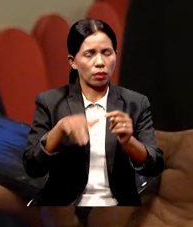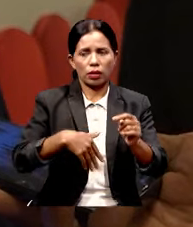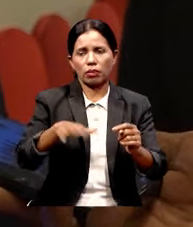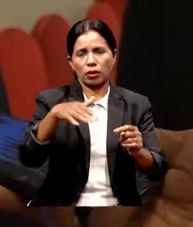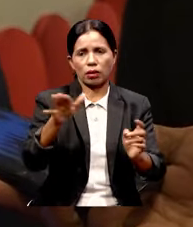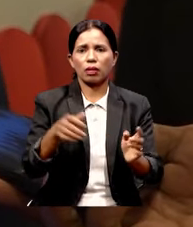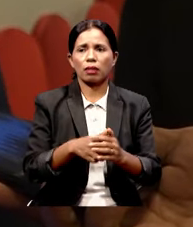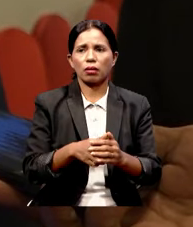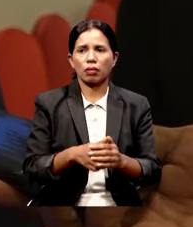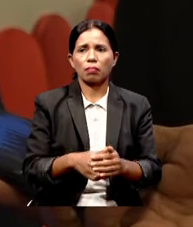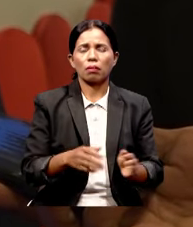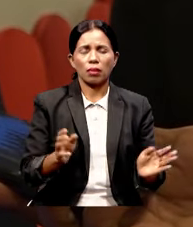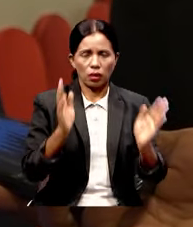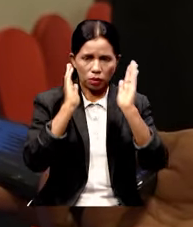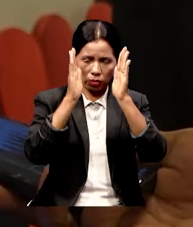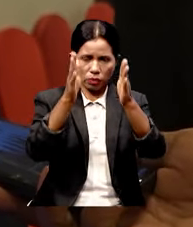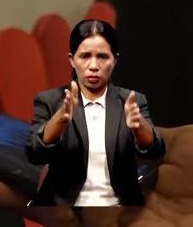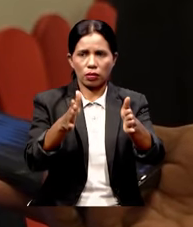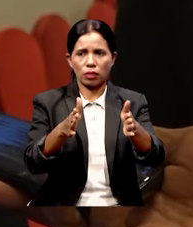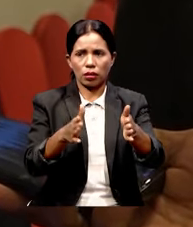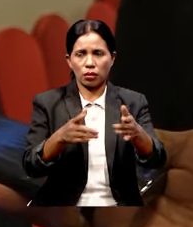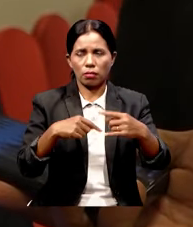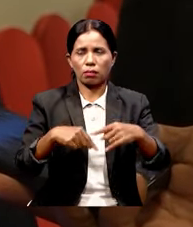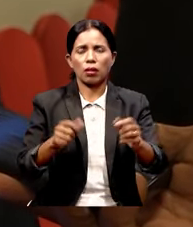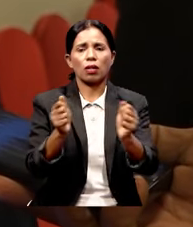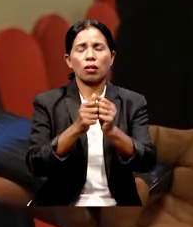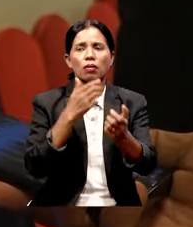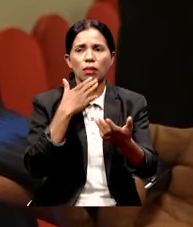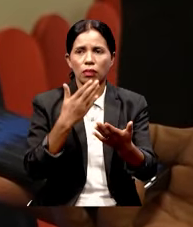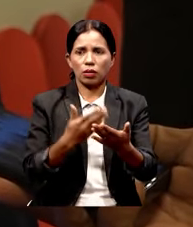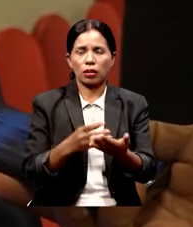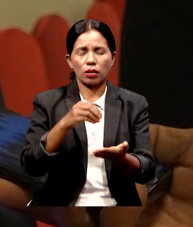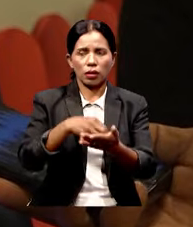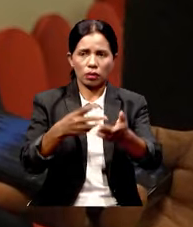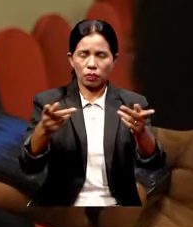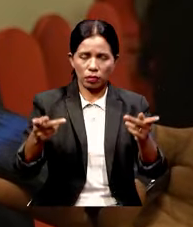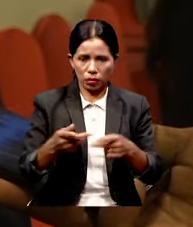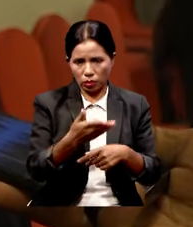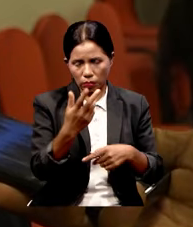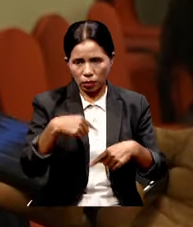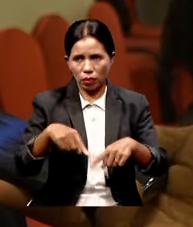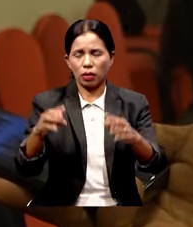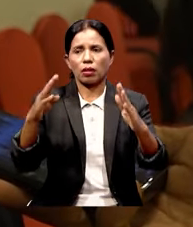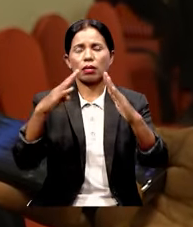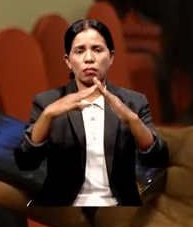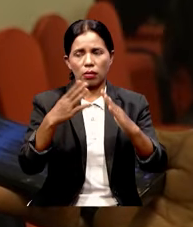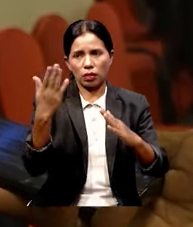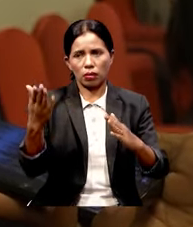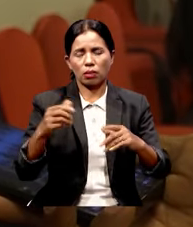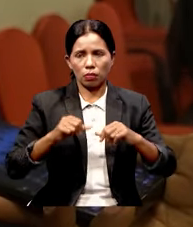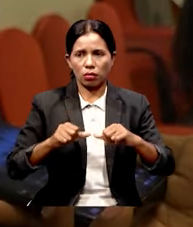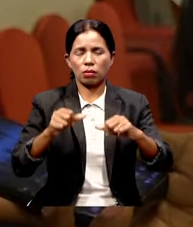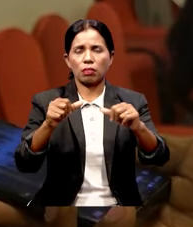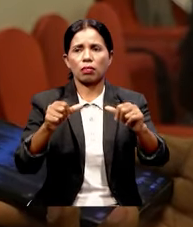bahane hakat ho oing hak bahan bahodia tahu kalau kondisinya kita itu buat bahaya lah umat komandan dan bahas, kontinua